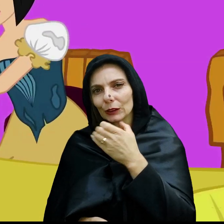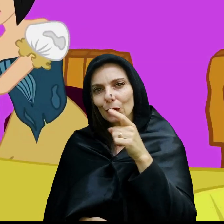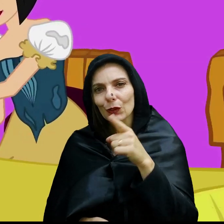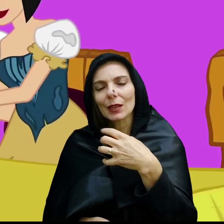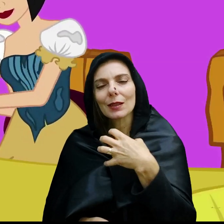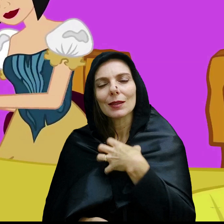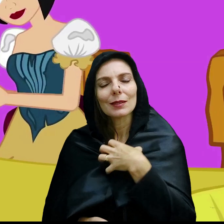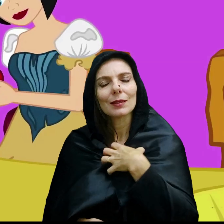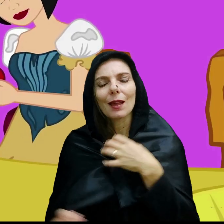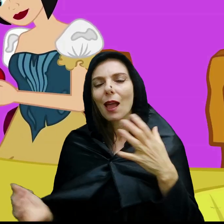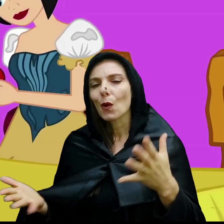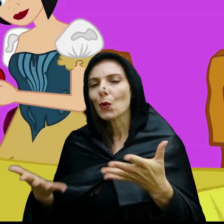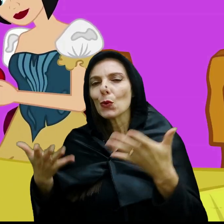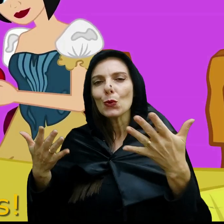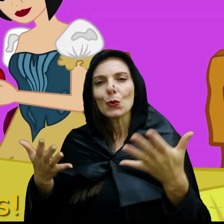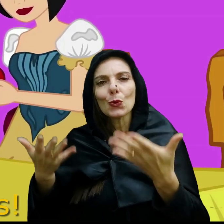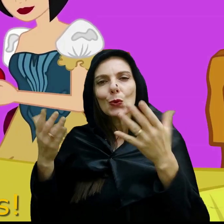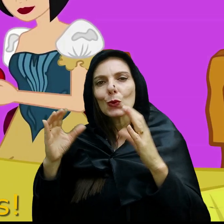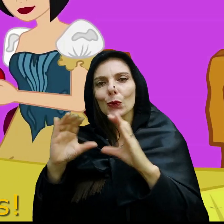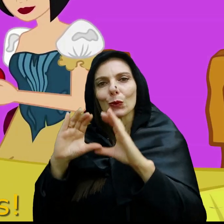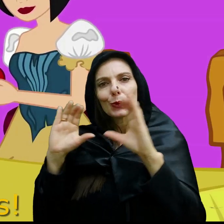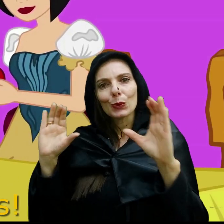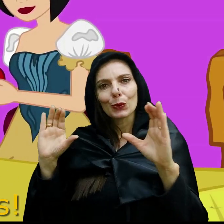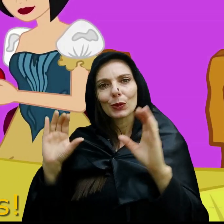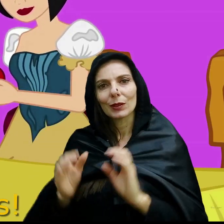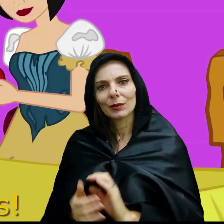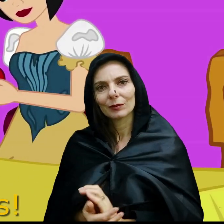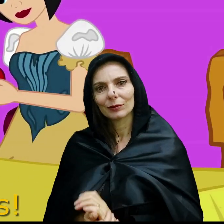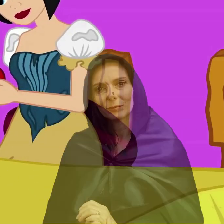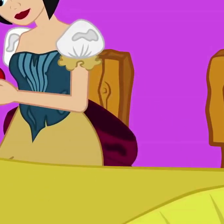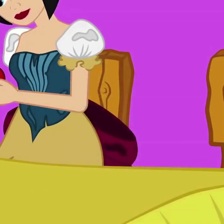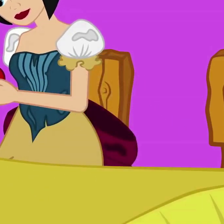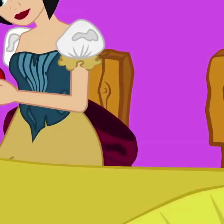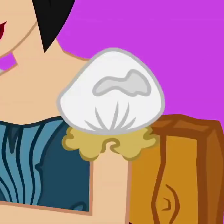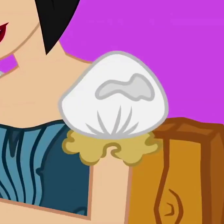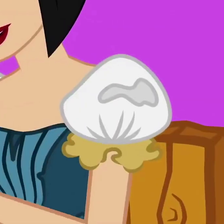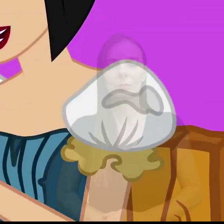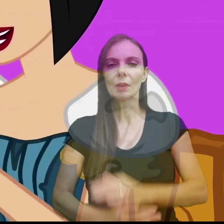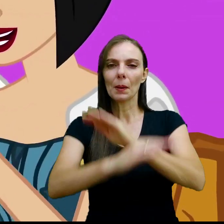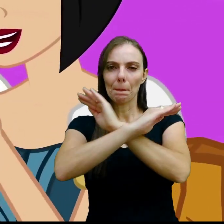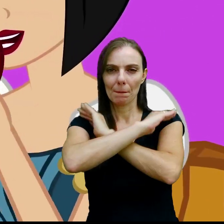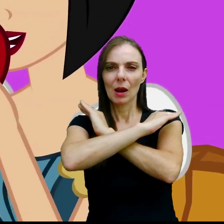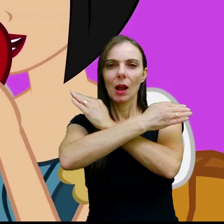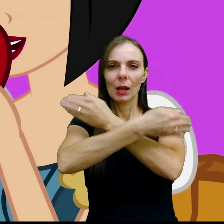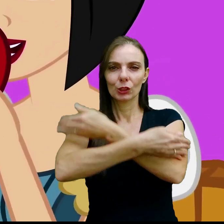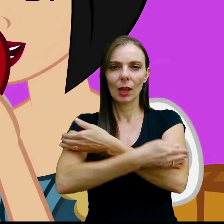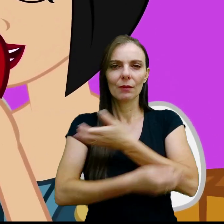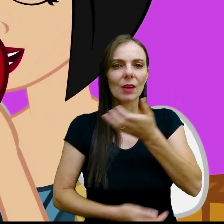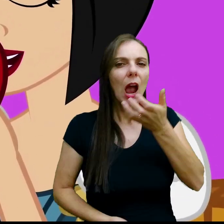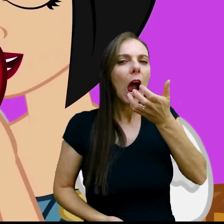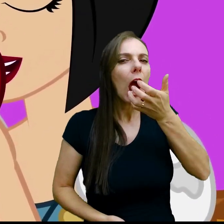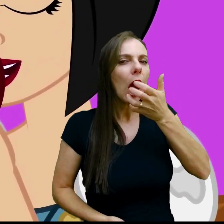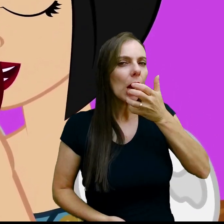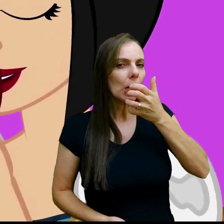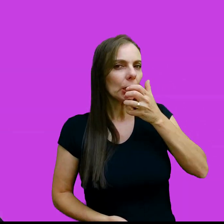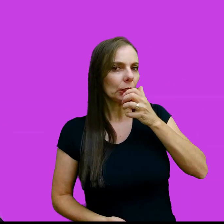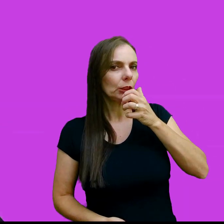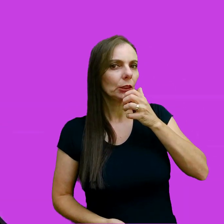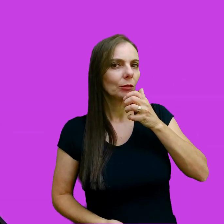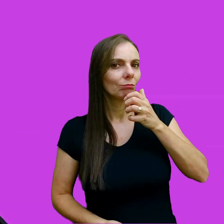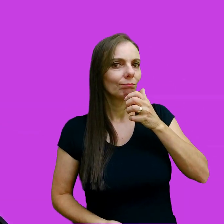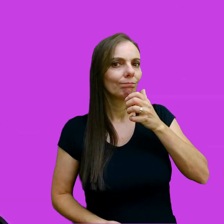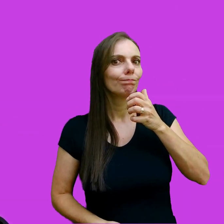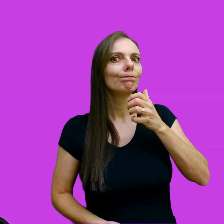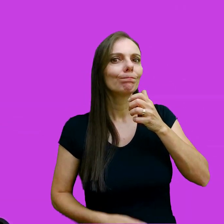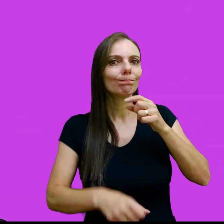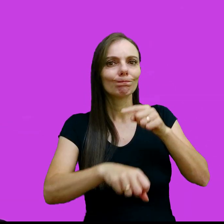Uma mordida apenas e você se sentirá nos céus. Branca de Neve mordeu cuidadosamente a maçã.